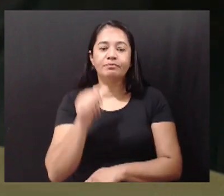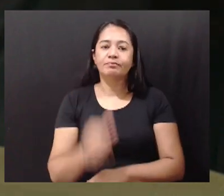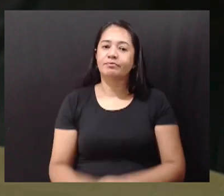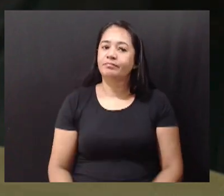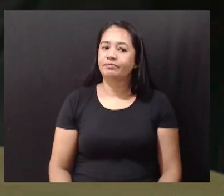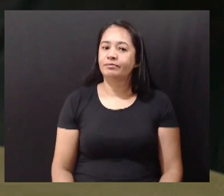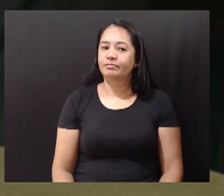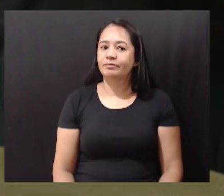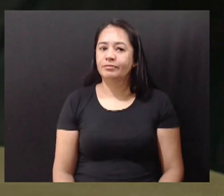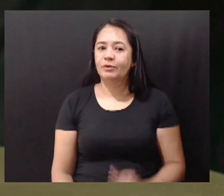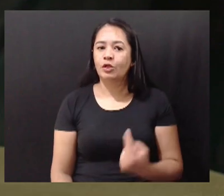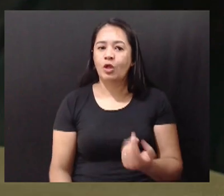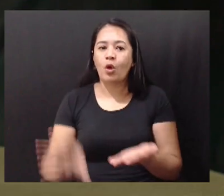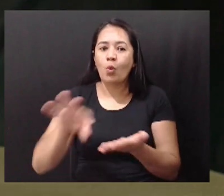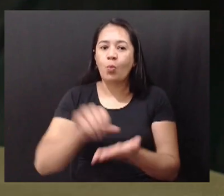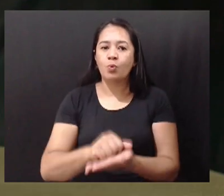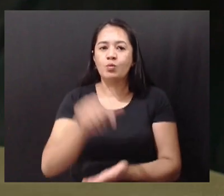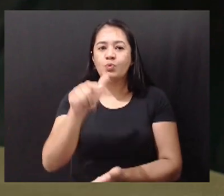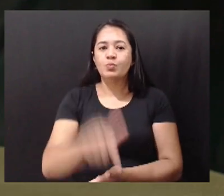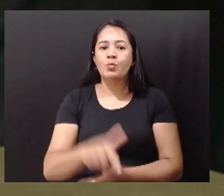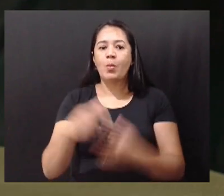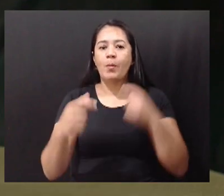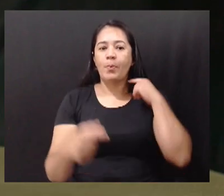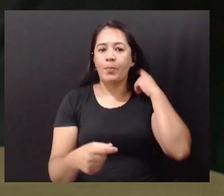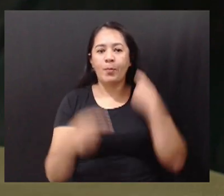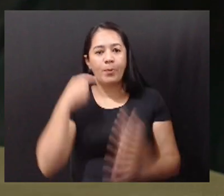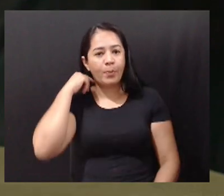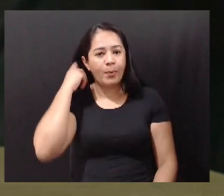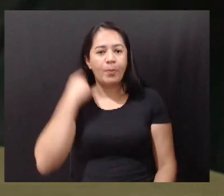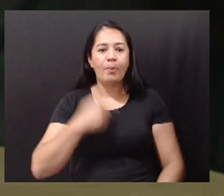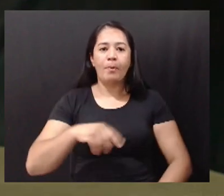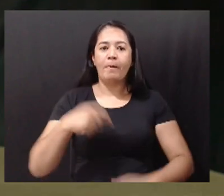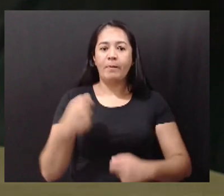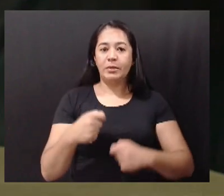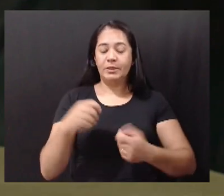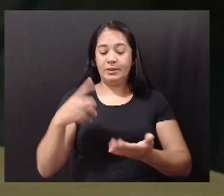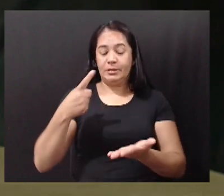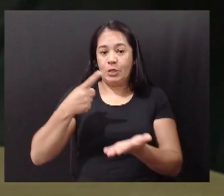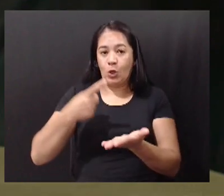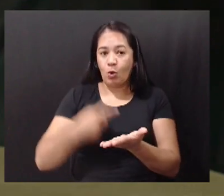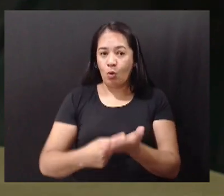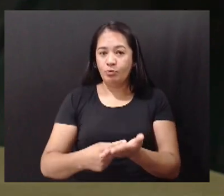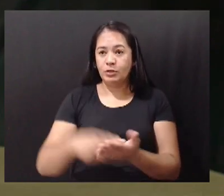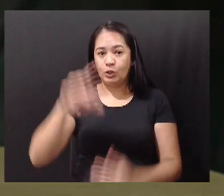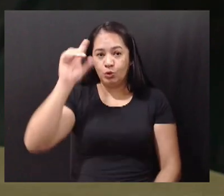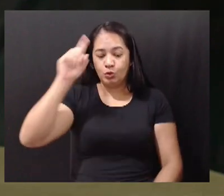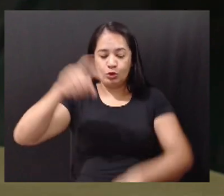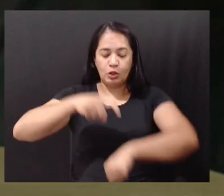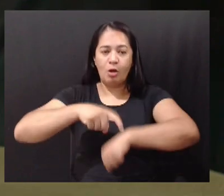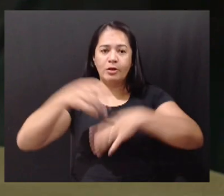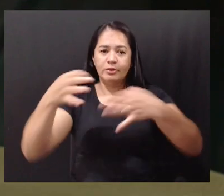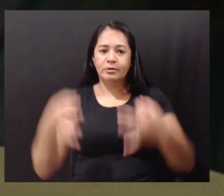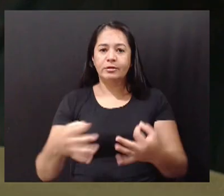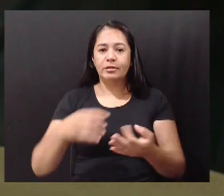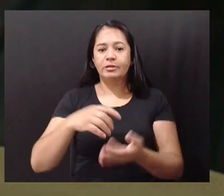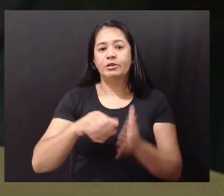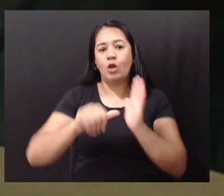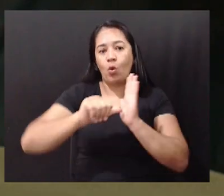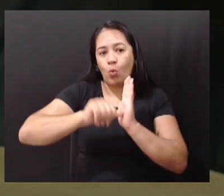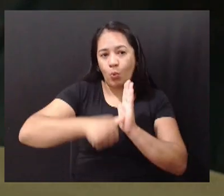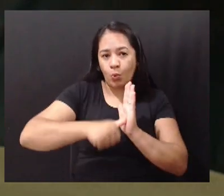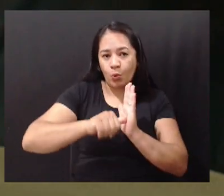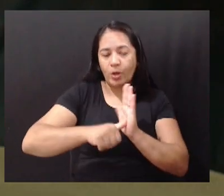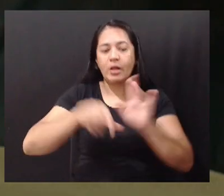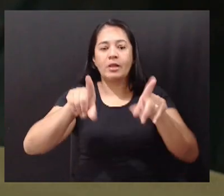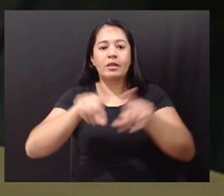efetuar o recadastramento, é necessário agendar, comparecer no dia e horário marcados com documento de identificação com foto e comprovante